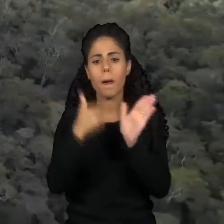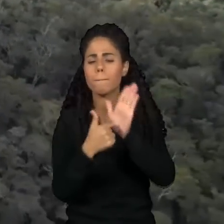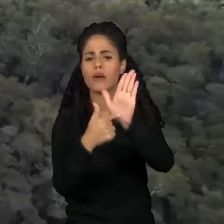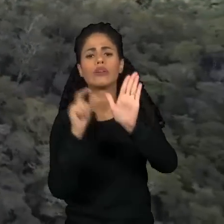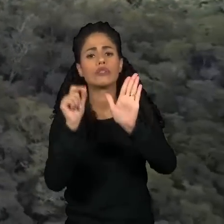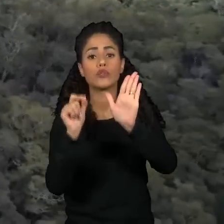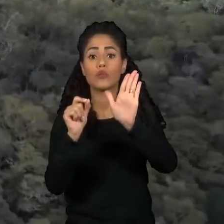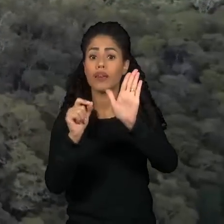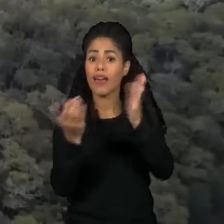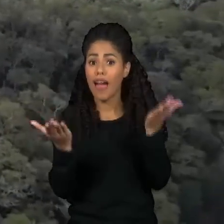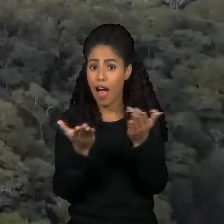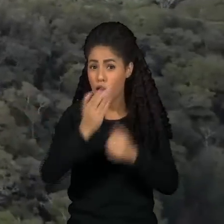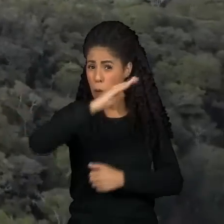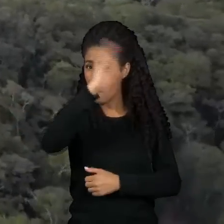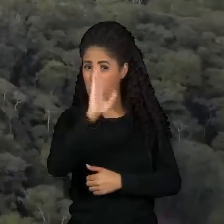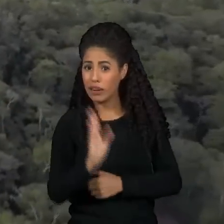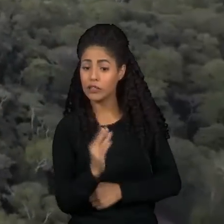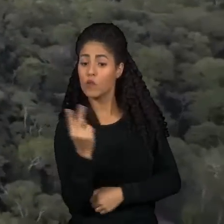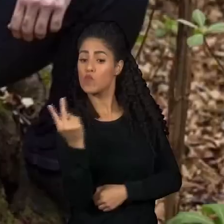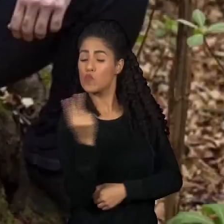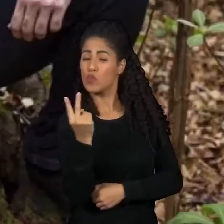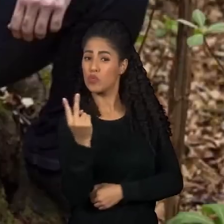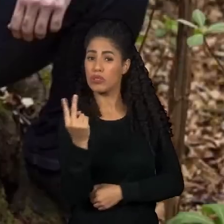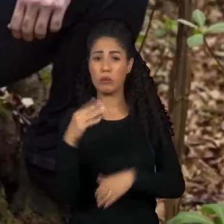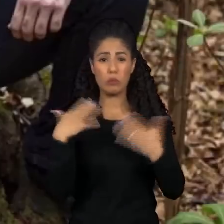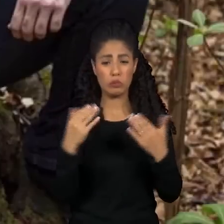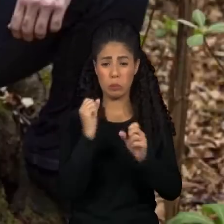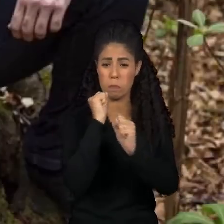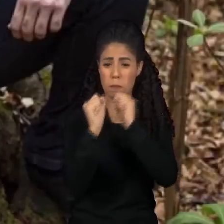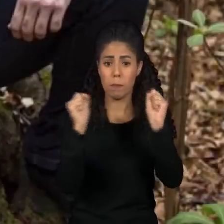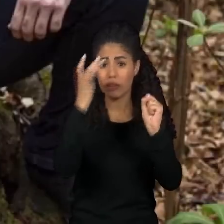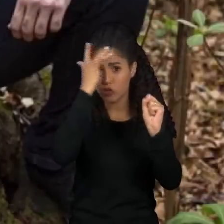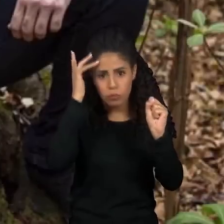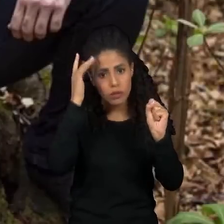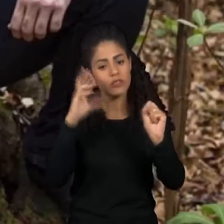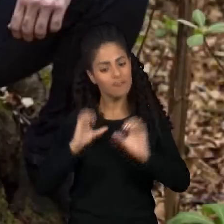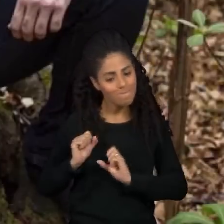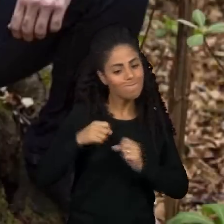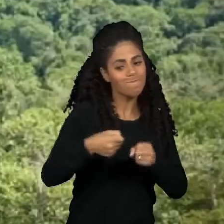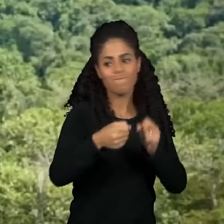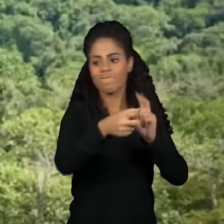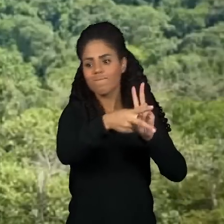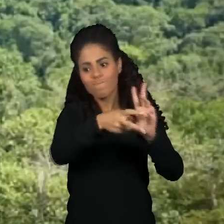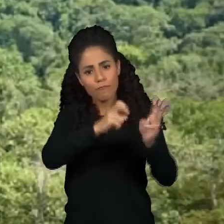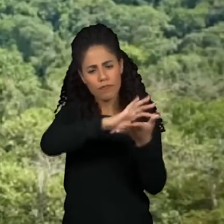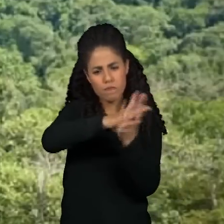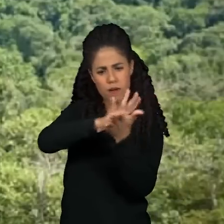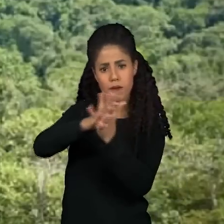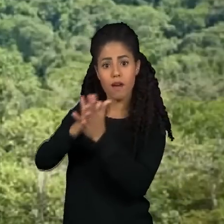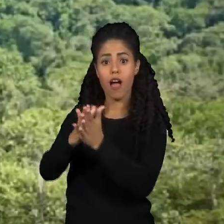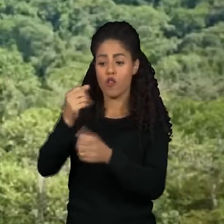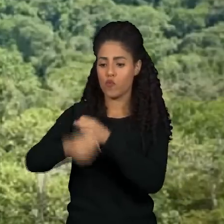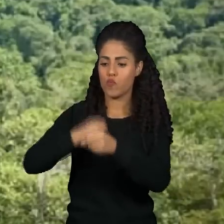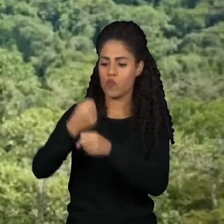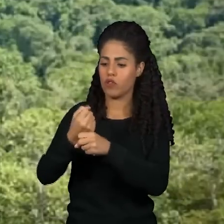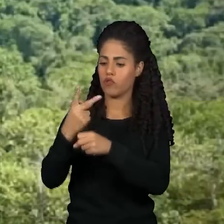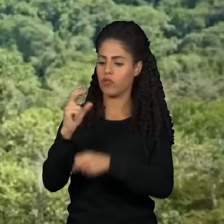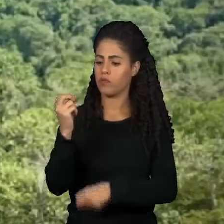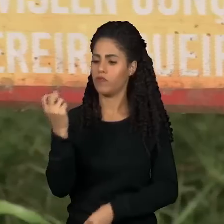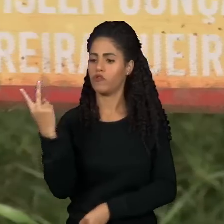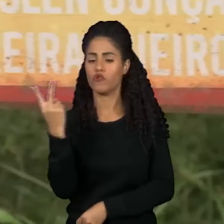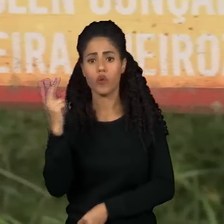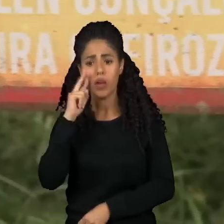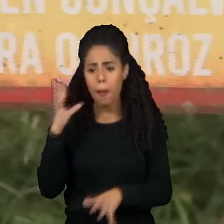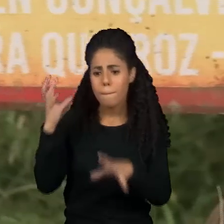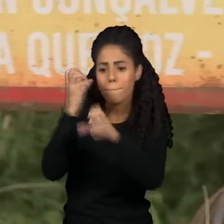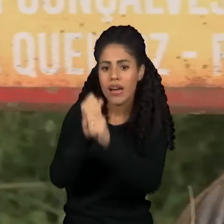o segundo país mais letal para defensores do meio ambiente em 2022. Do total